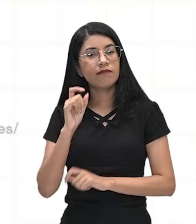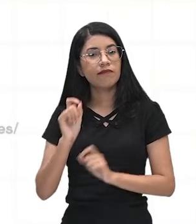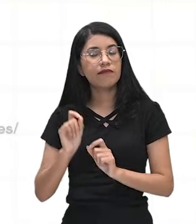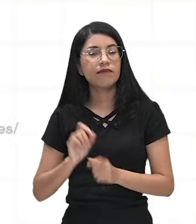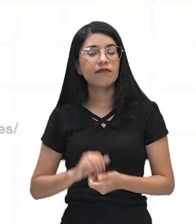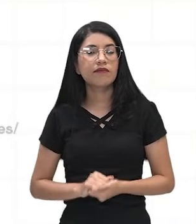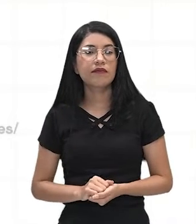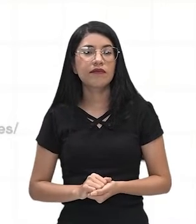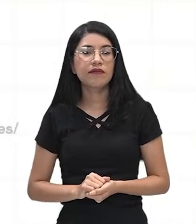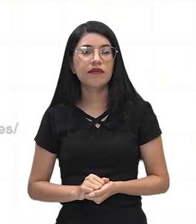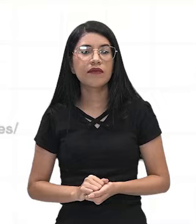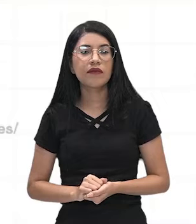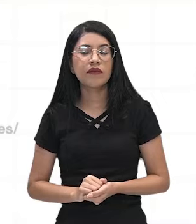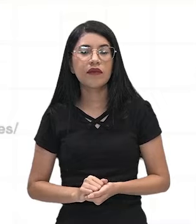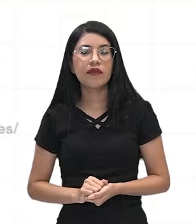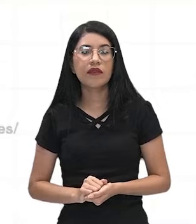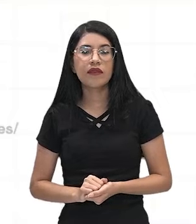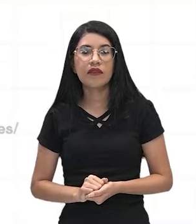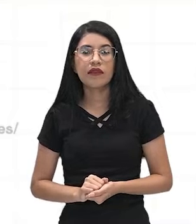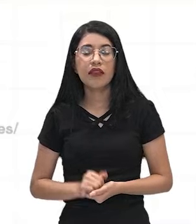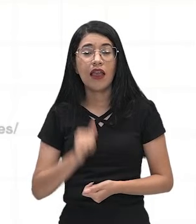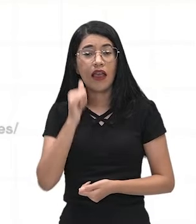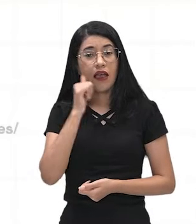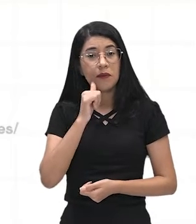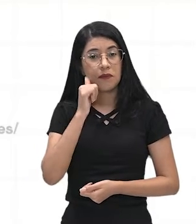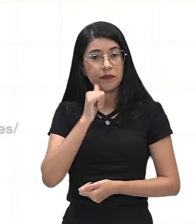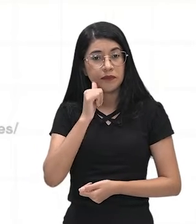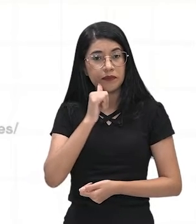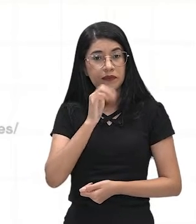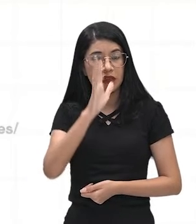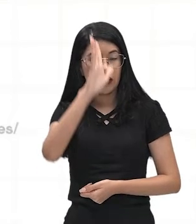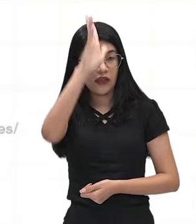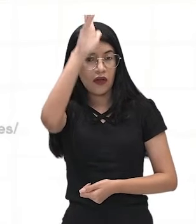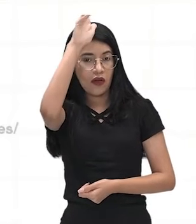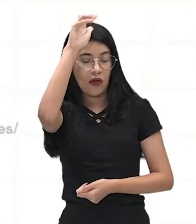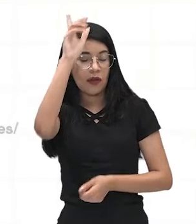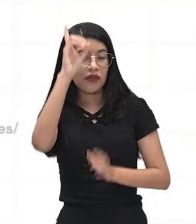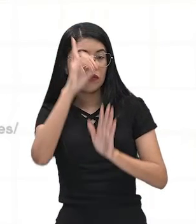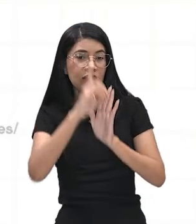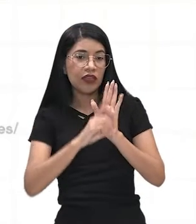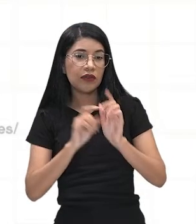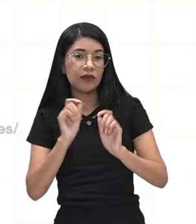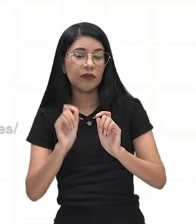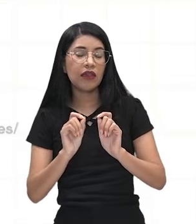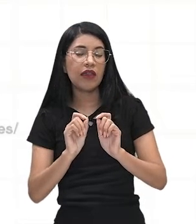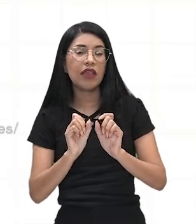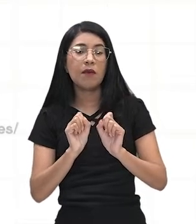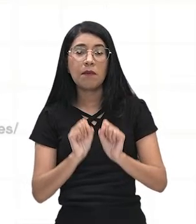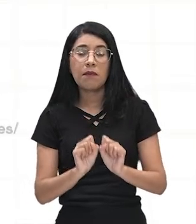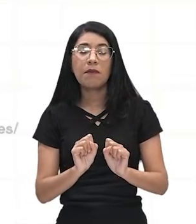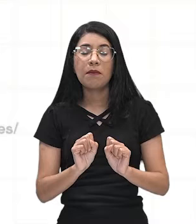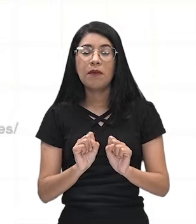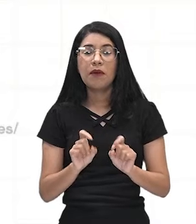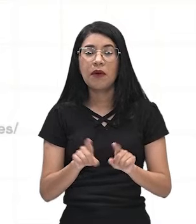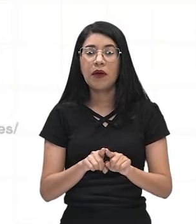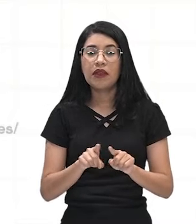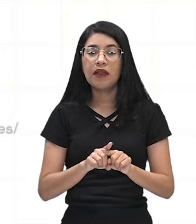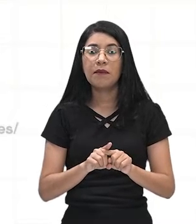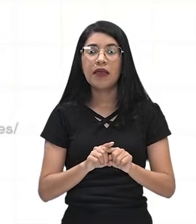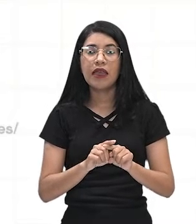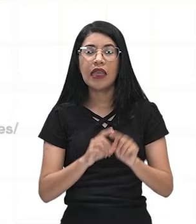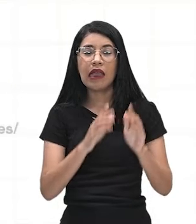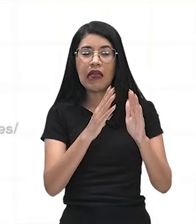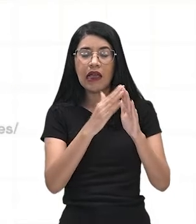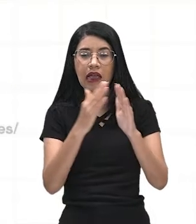ó, as mulheres em Roma, elas tinham direito, elas podiam possuir propriedade